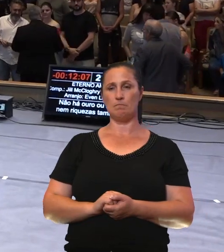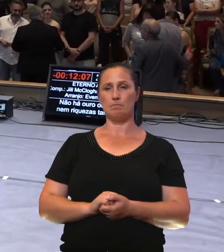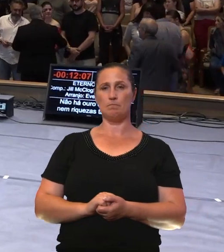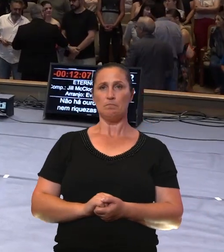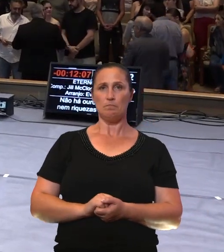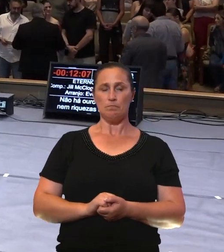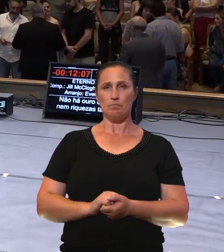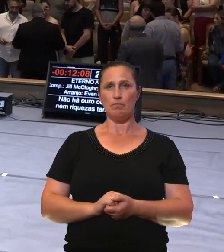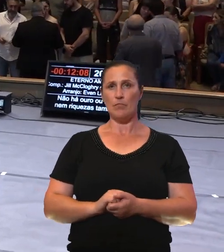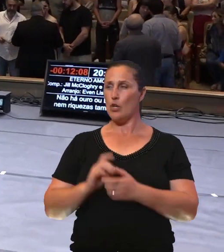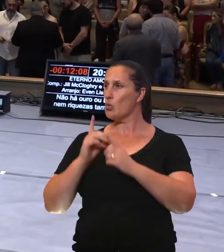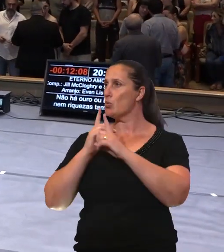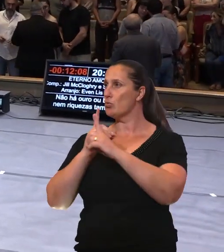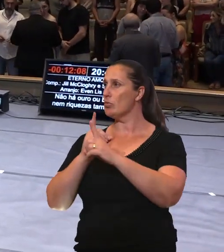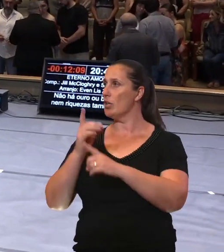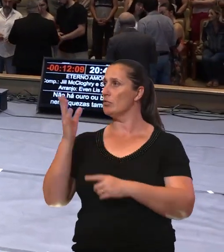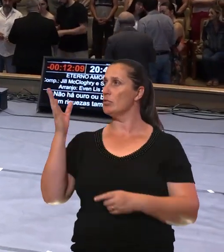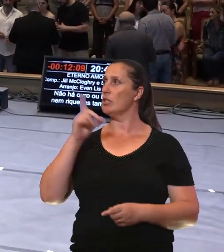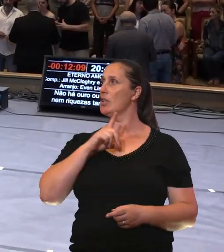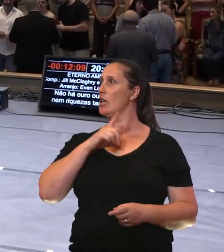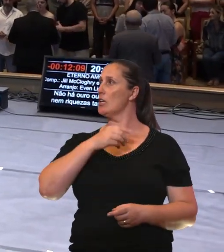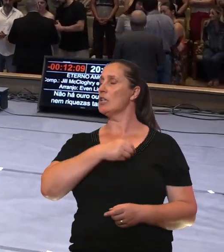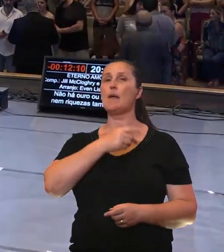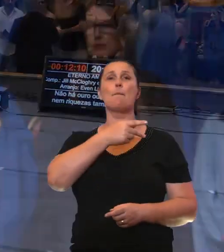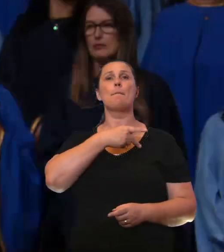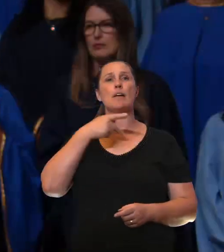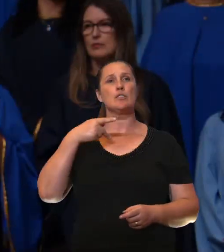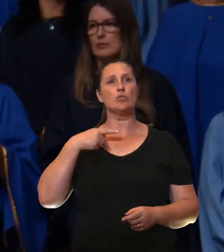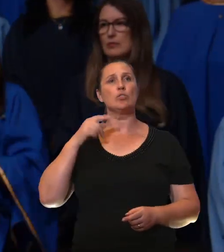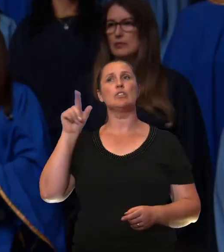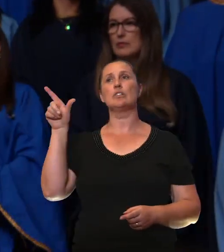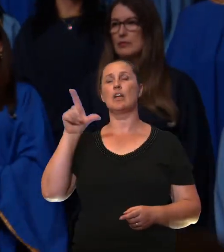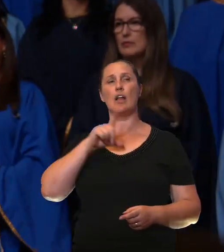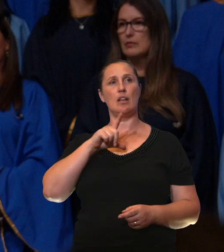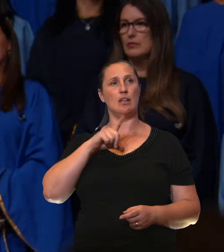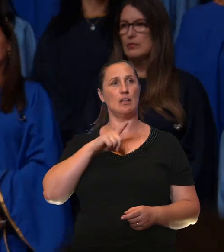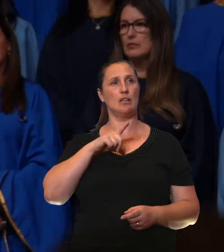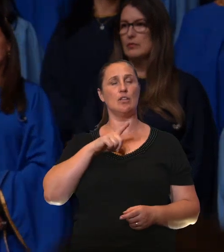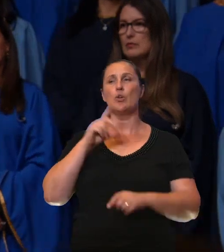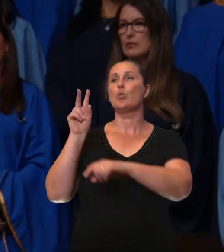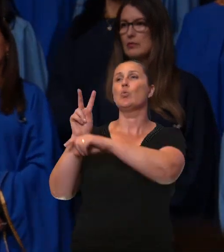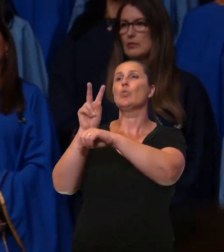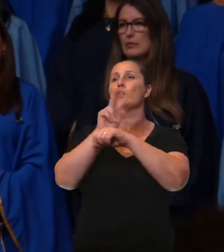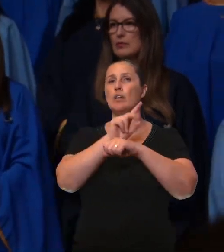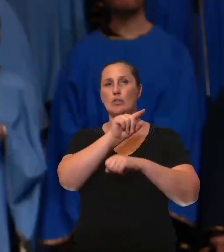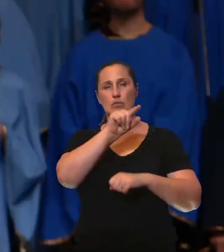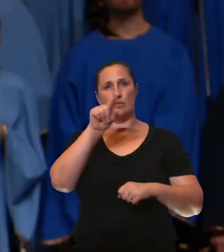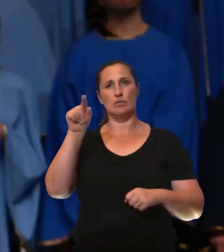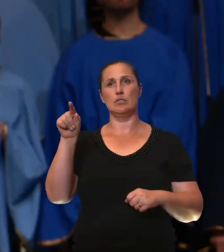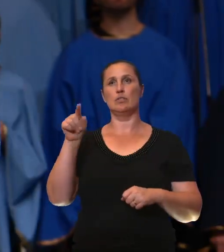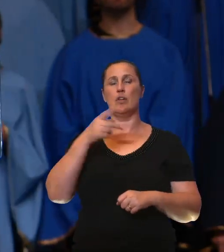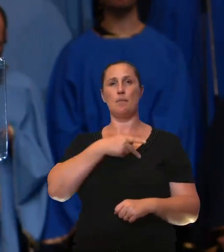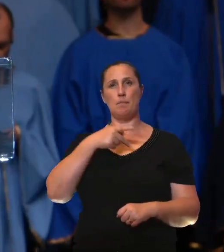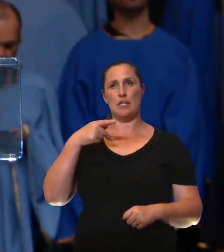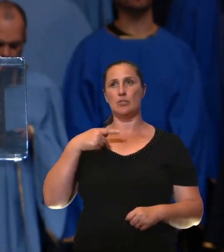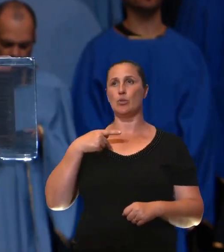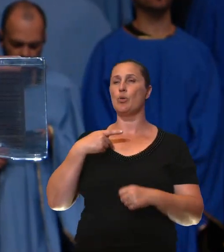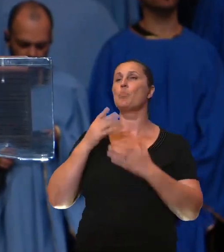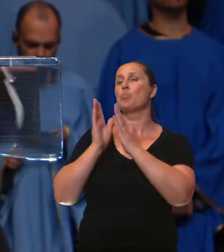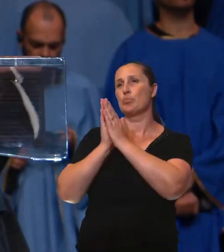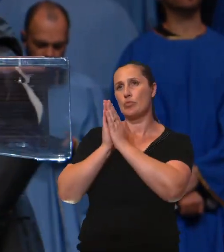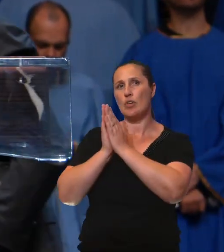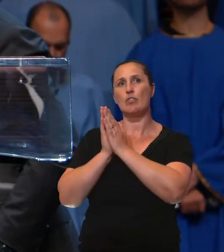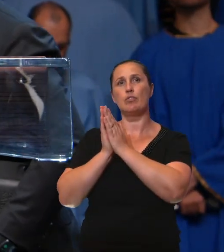Esses diáconos tão lindos, pastores tão maravilhosos, que estão aí já cuidando de você. Pastor, por gentileza.